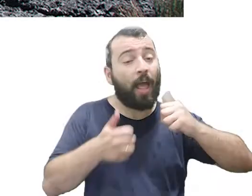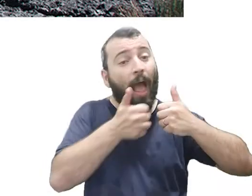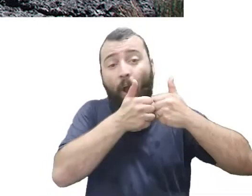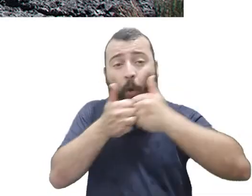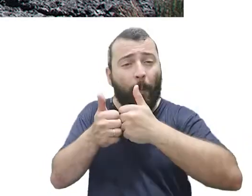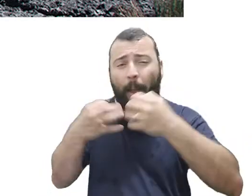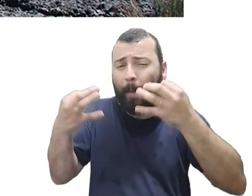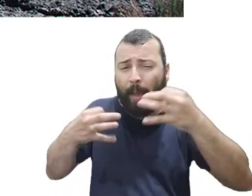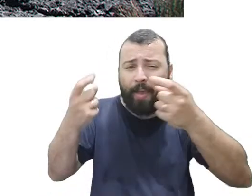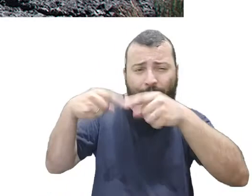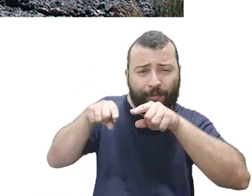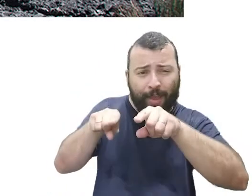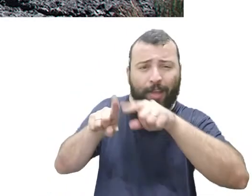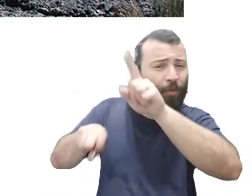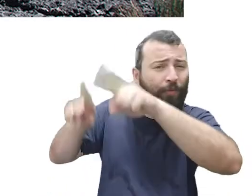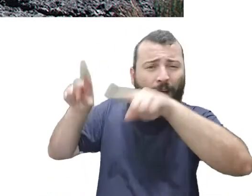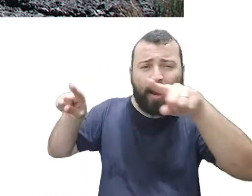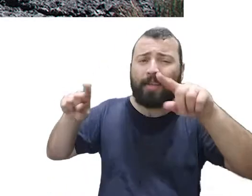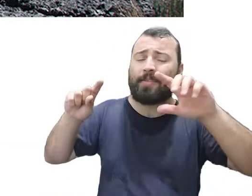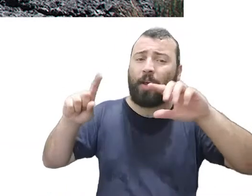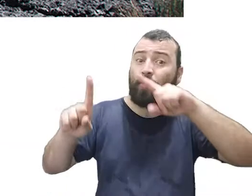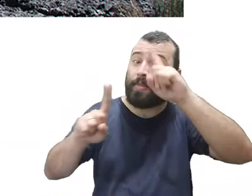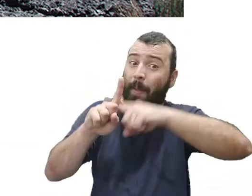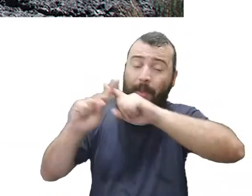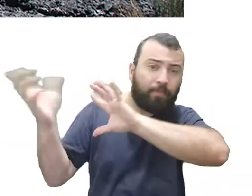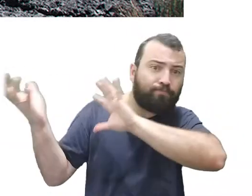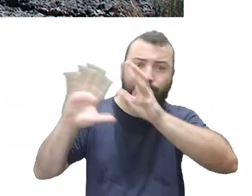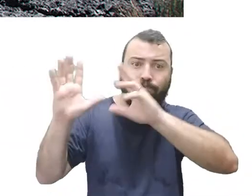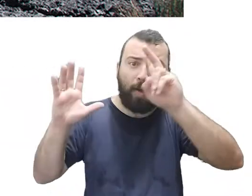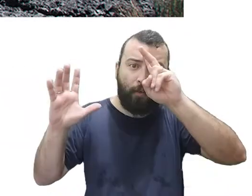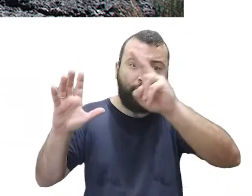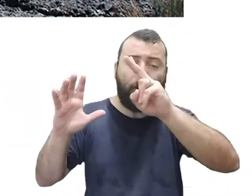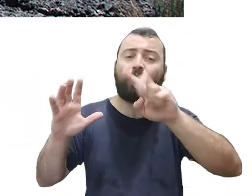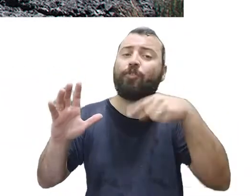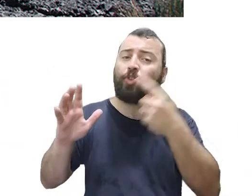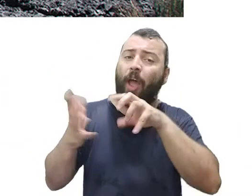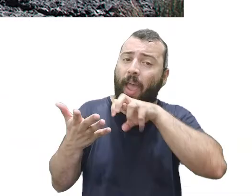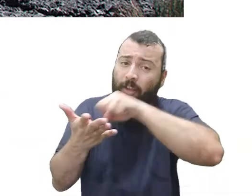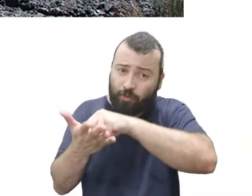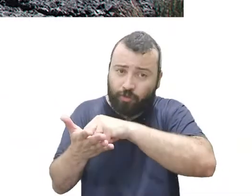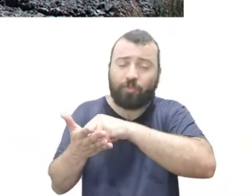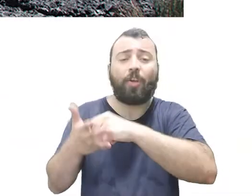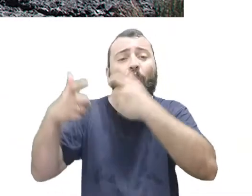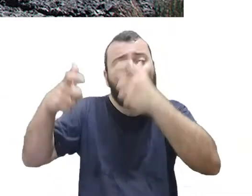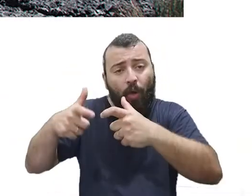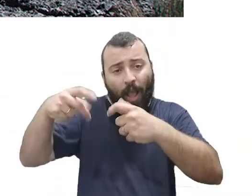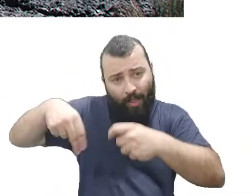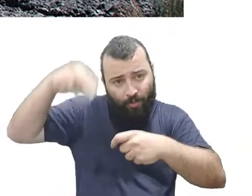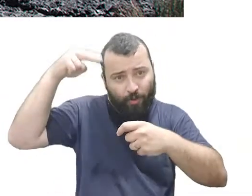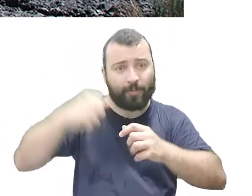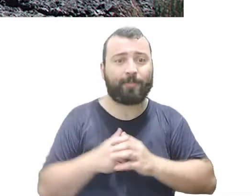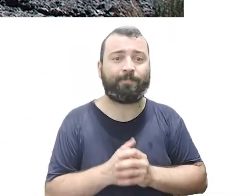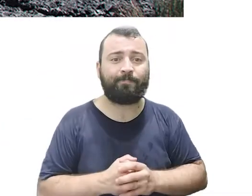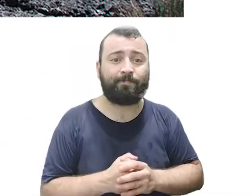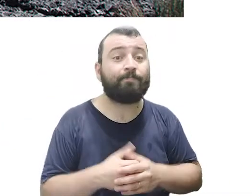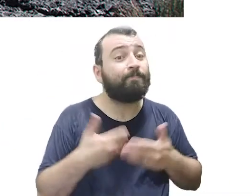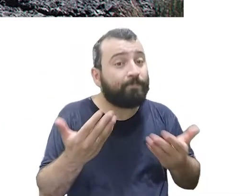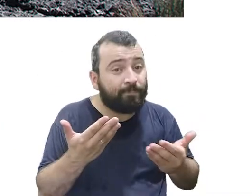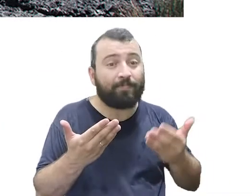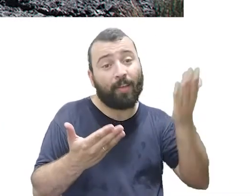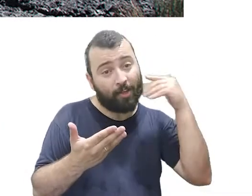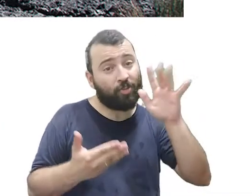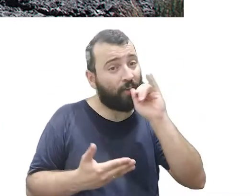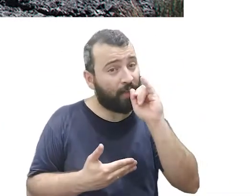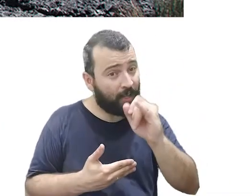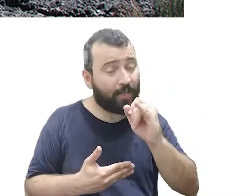acompanham perfeitamente as variações de temperatura abrupta que a gente registra no Atlântico Norte. E